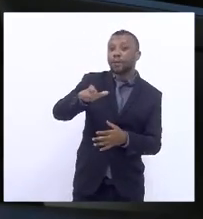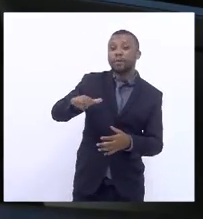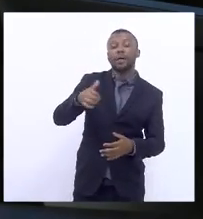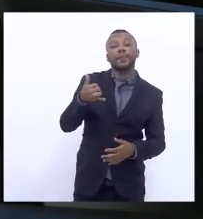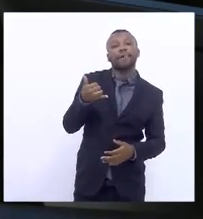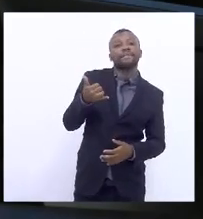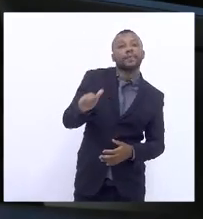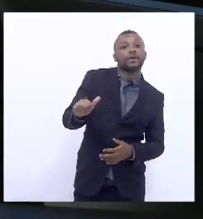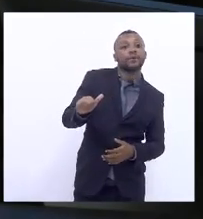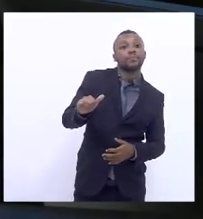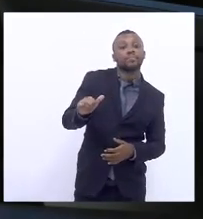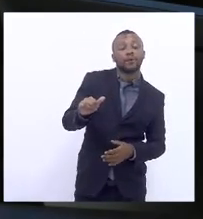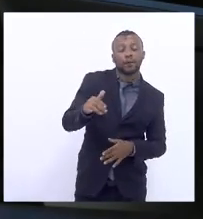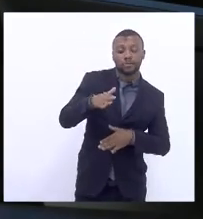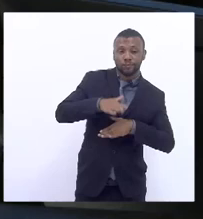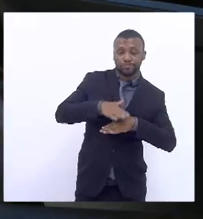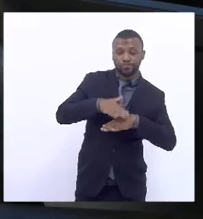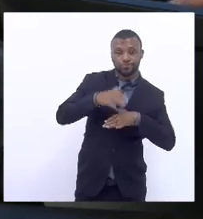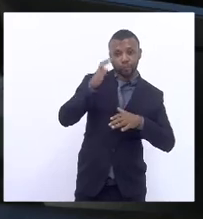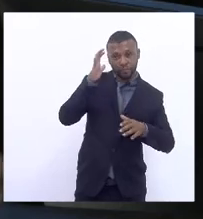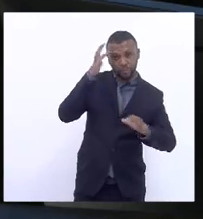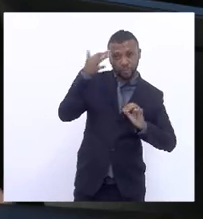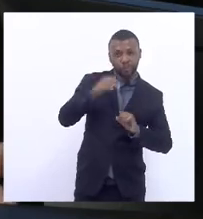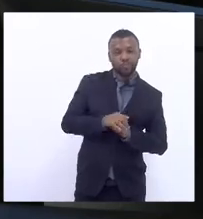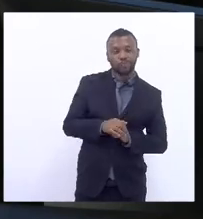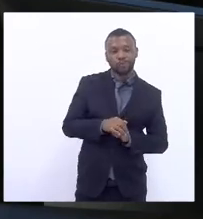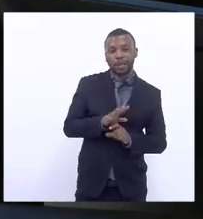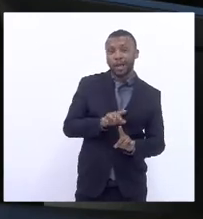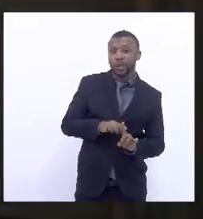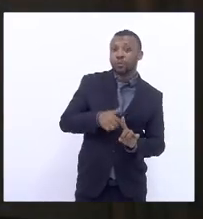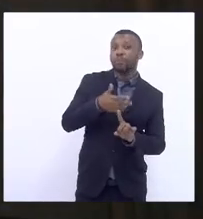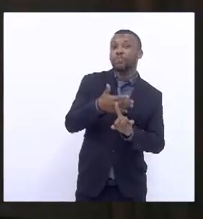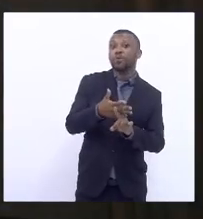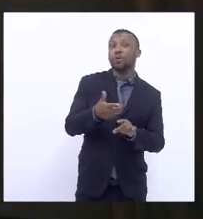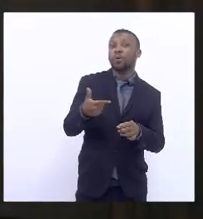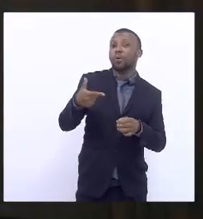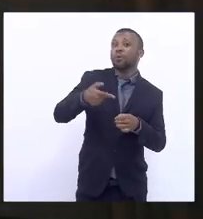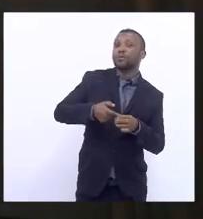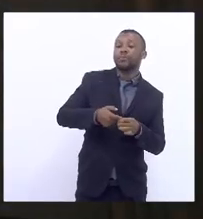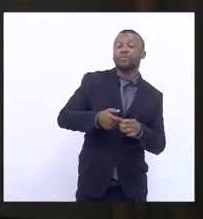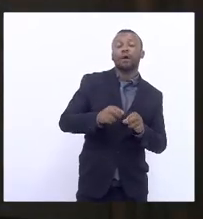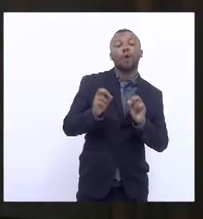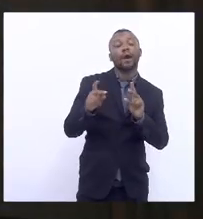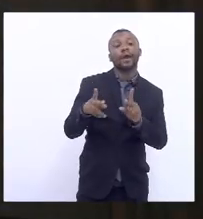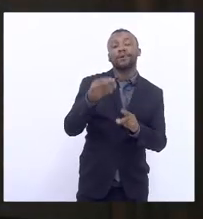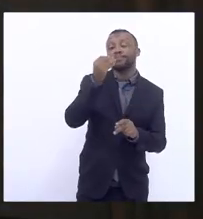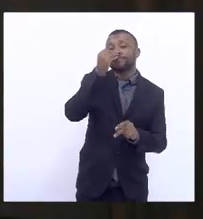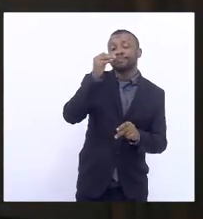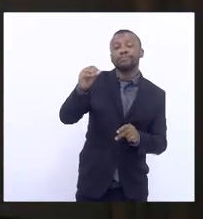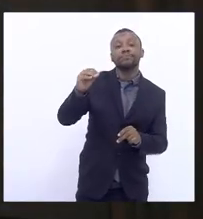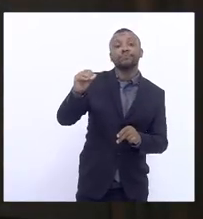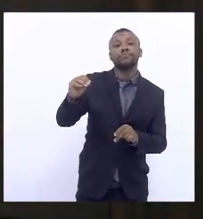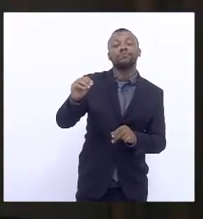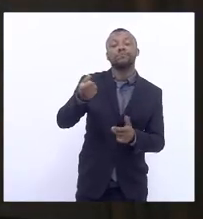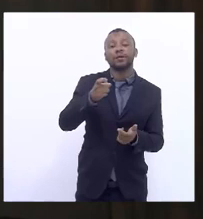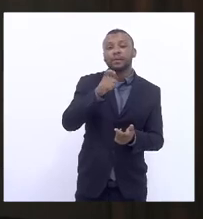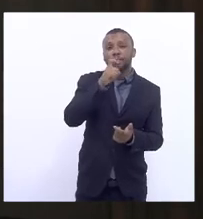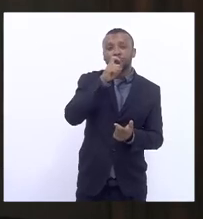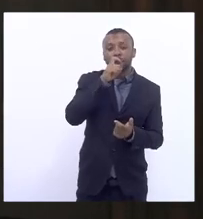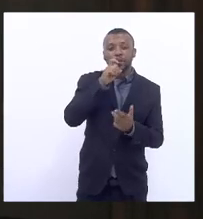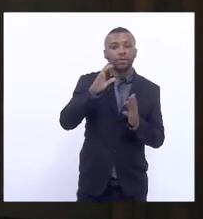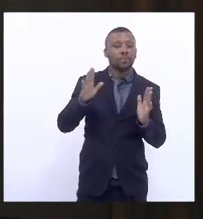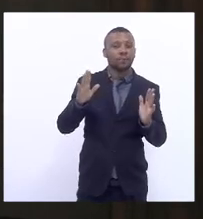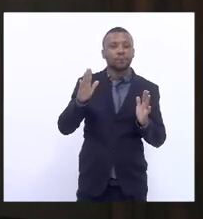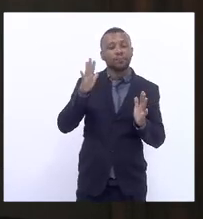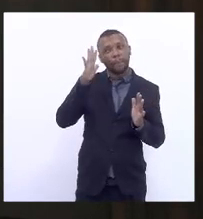das suas decisões. Ah, subiu o combustível, tá, e daí? Os caras são frios. Não pensam